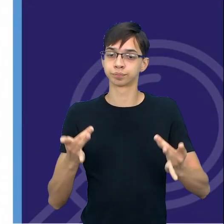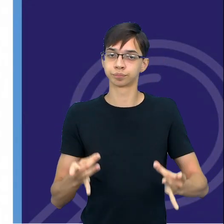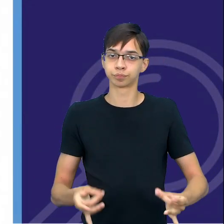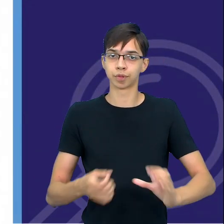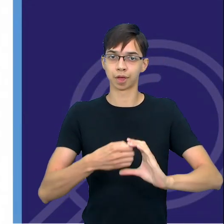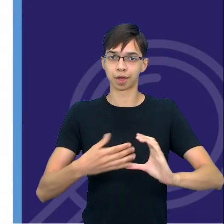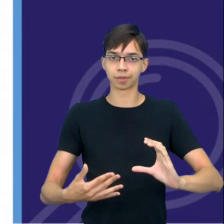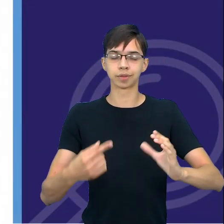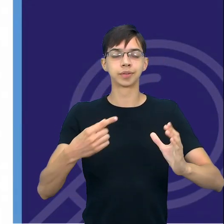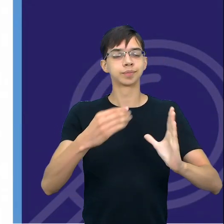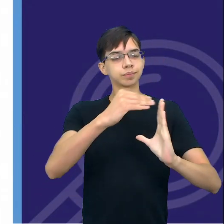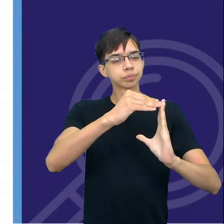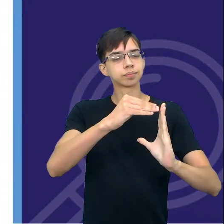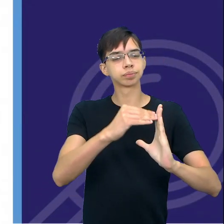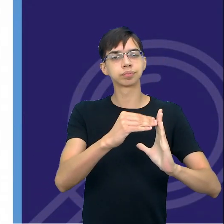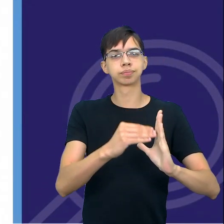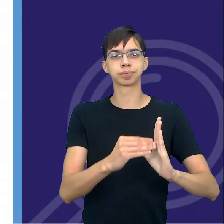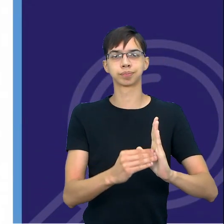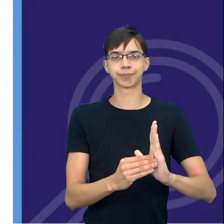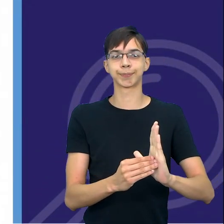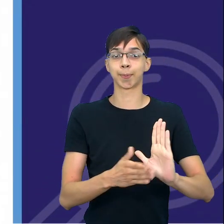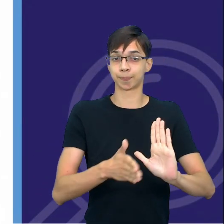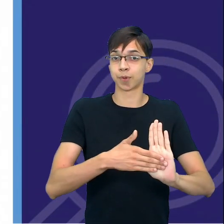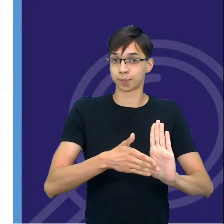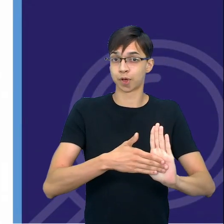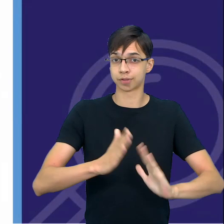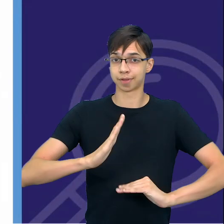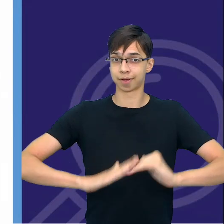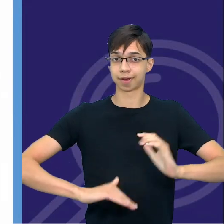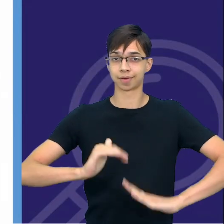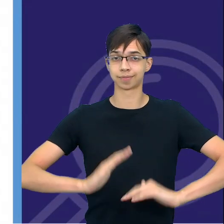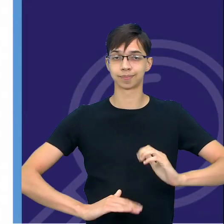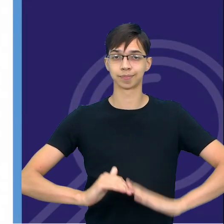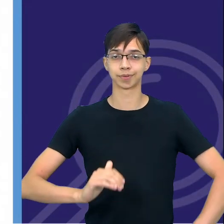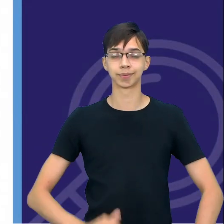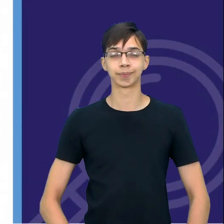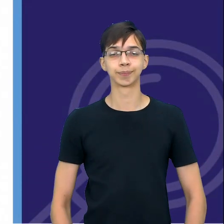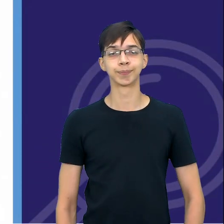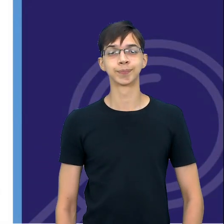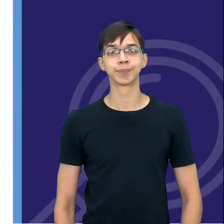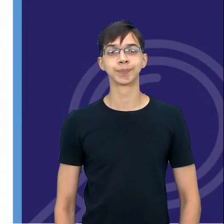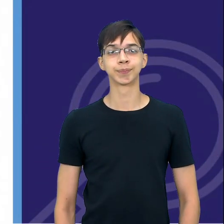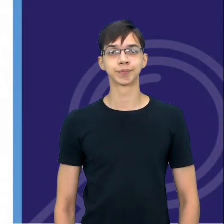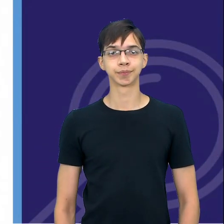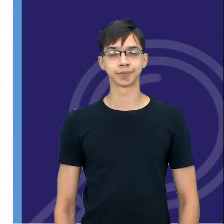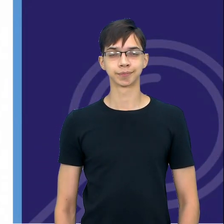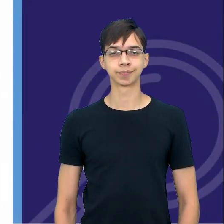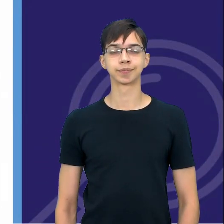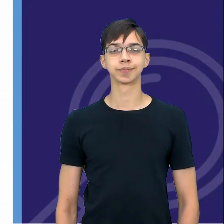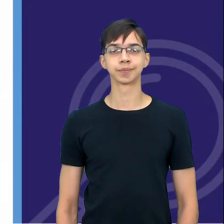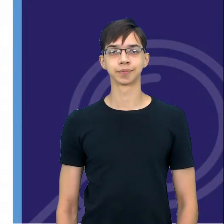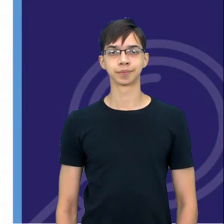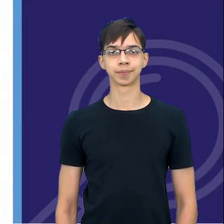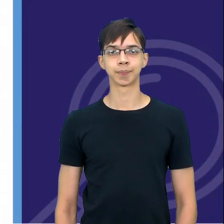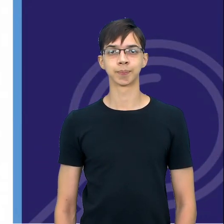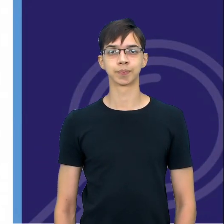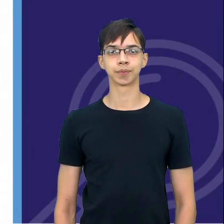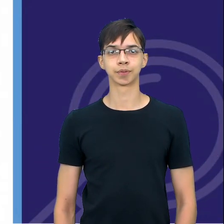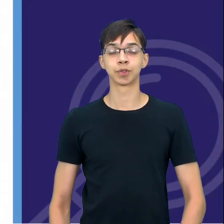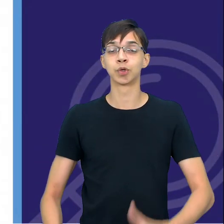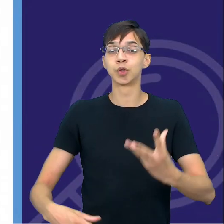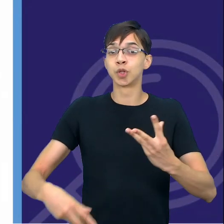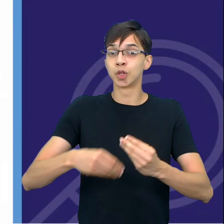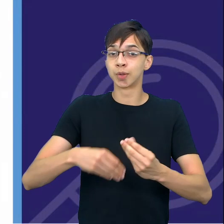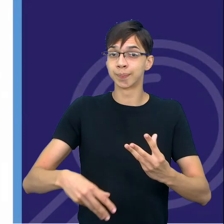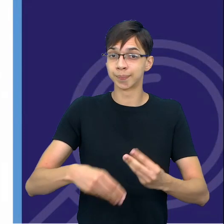respectivos componentes, como propõe a própria habilidade. Uma outra possibilidade, que também pode ser complementar a